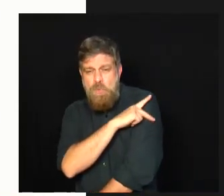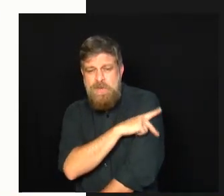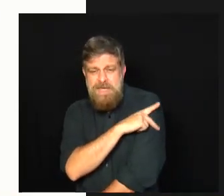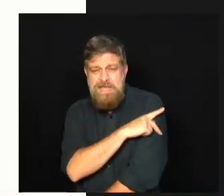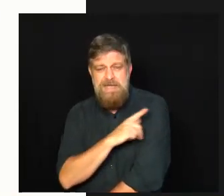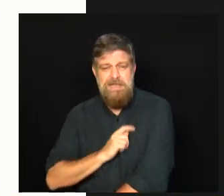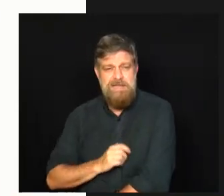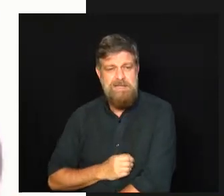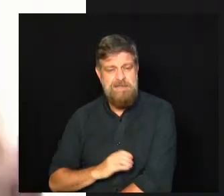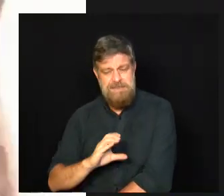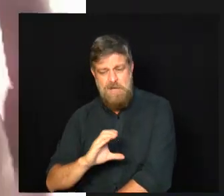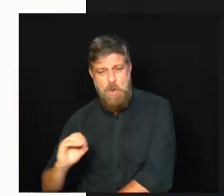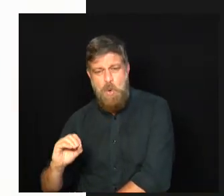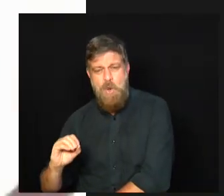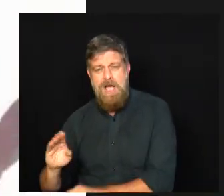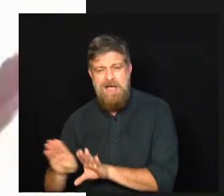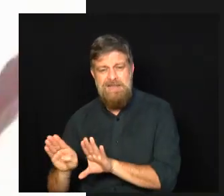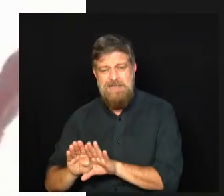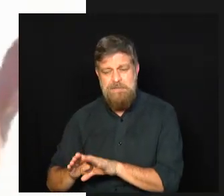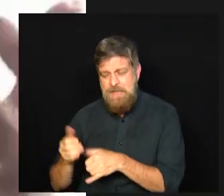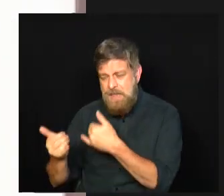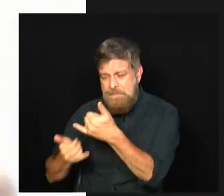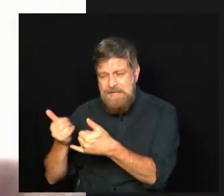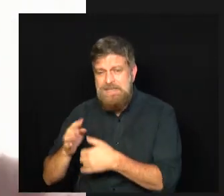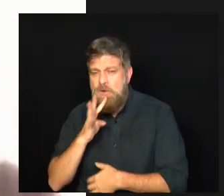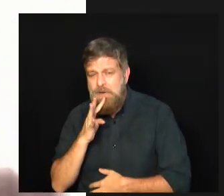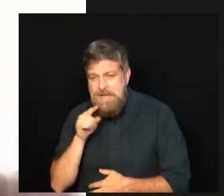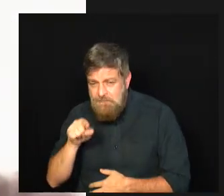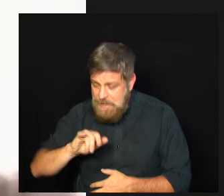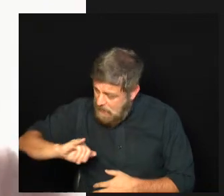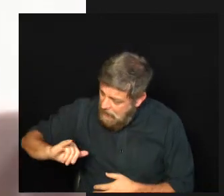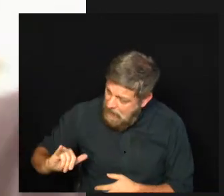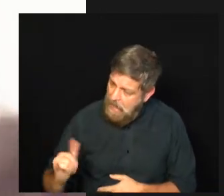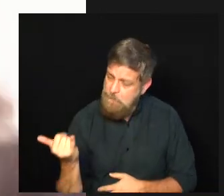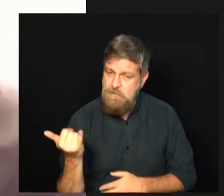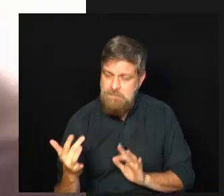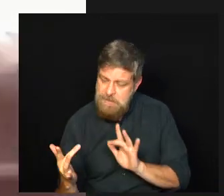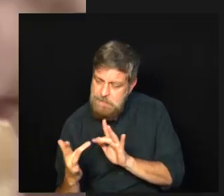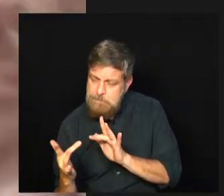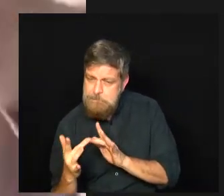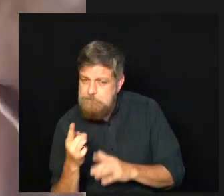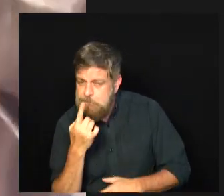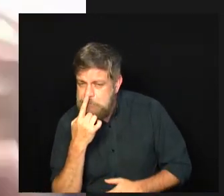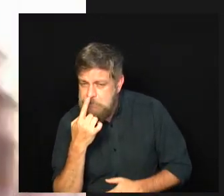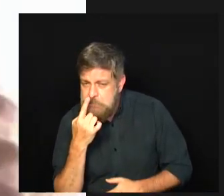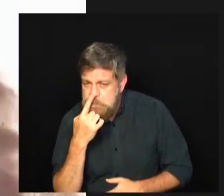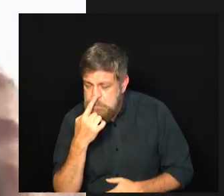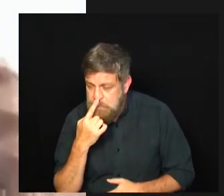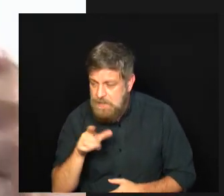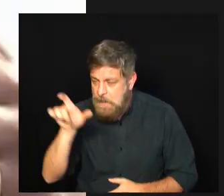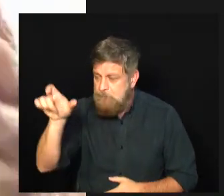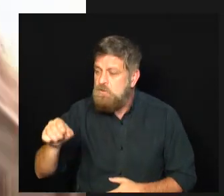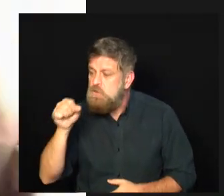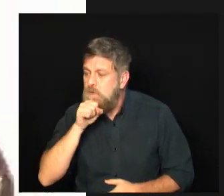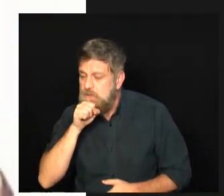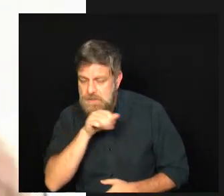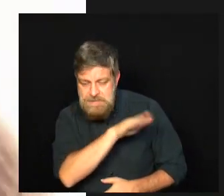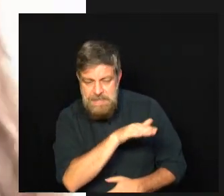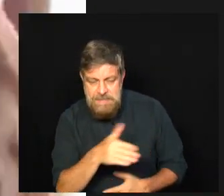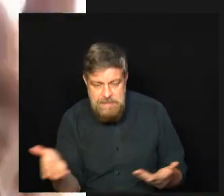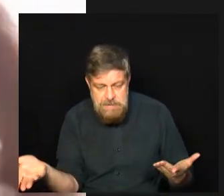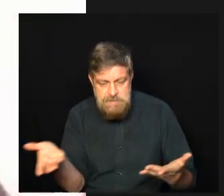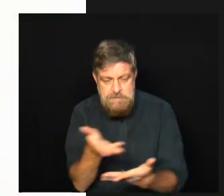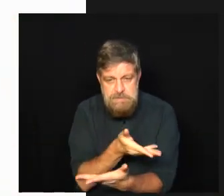Centro-Oeste, conhece muitas brincadeiras. Por que não aproximar o idoso da criança? Aquele idoso